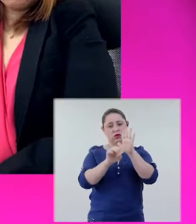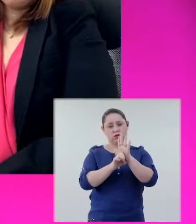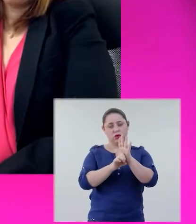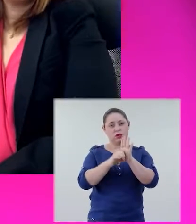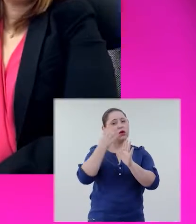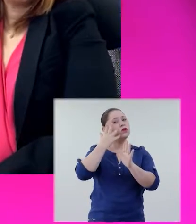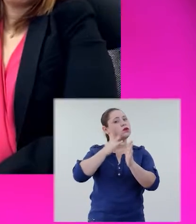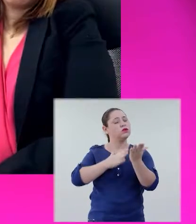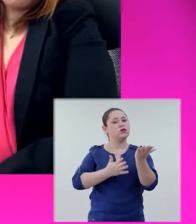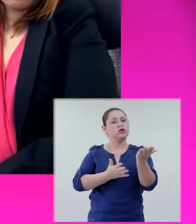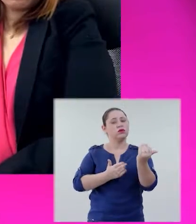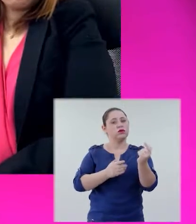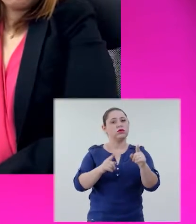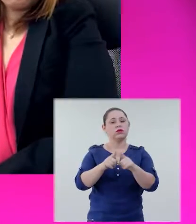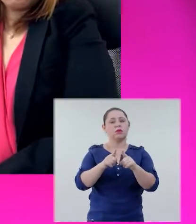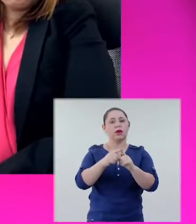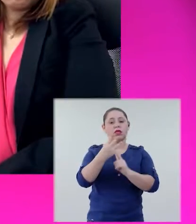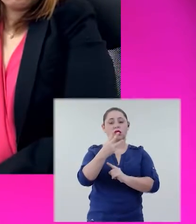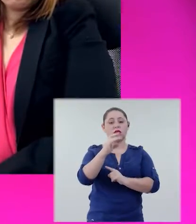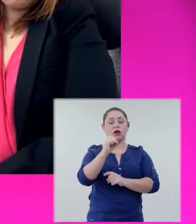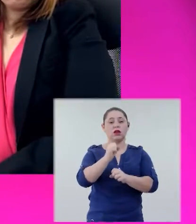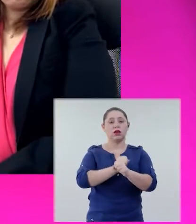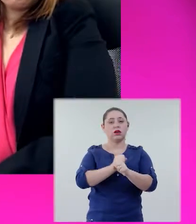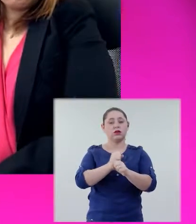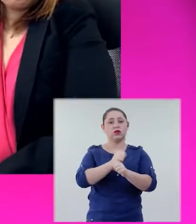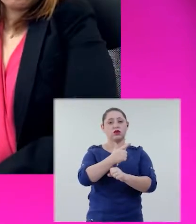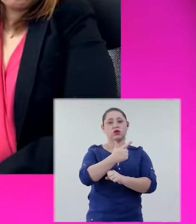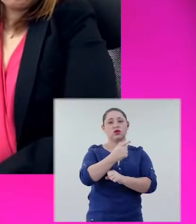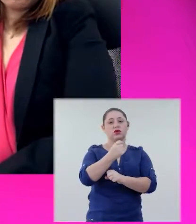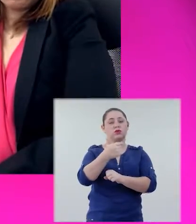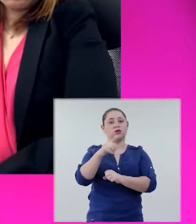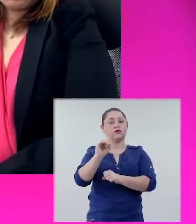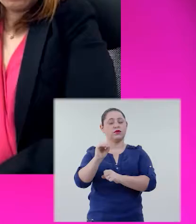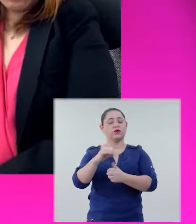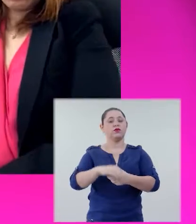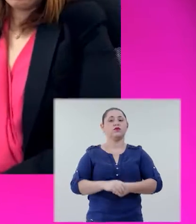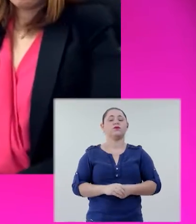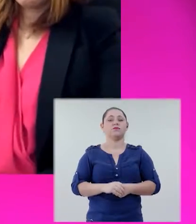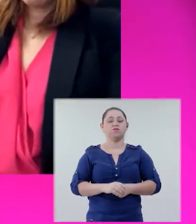da Criança e do Adolescente completou 30 anos em